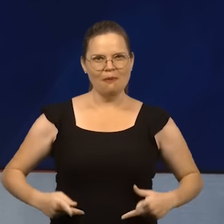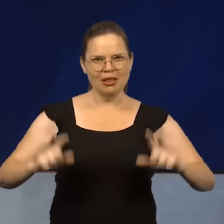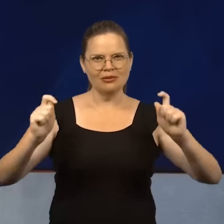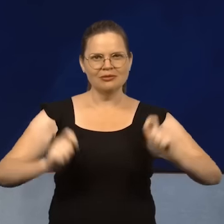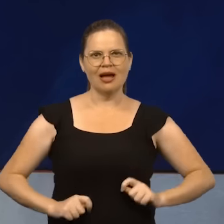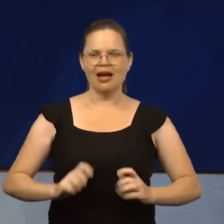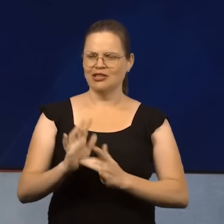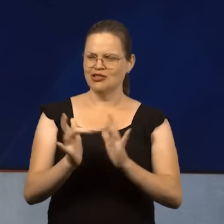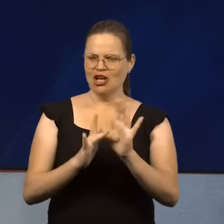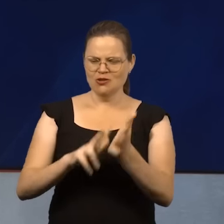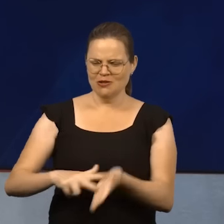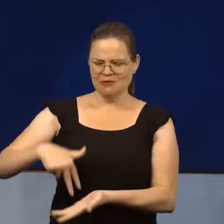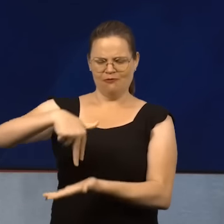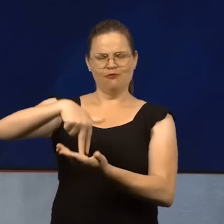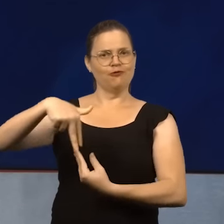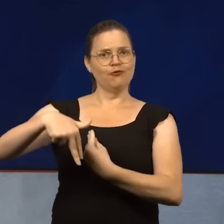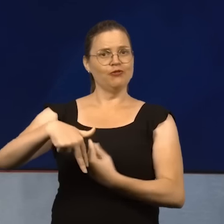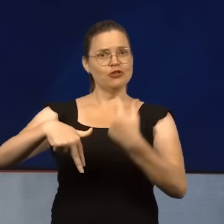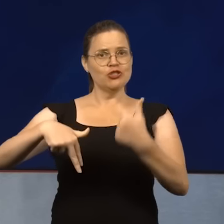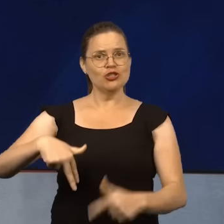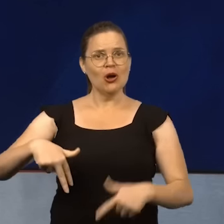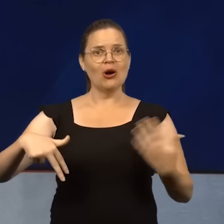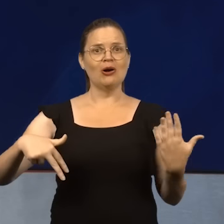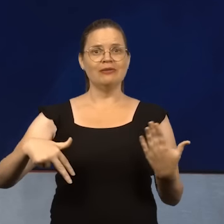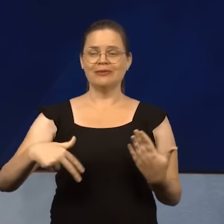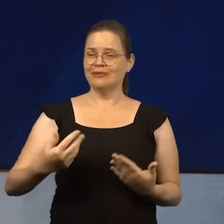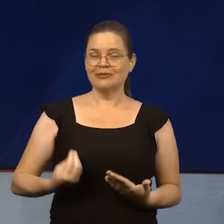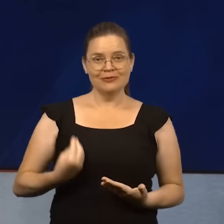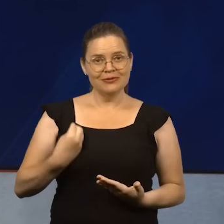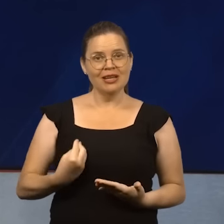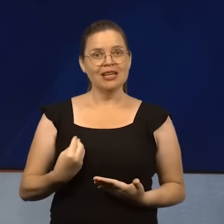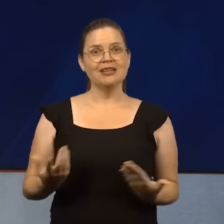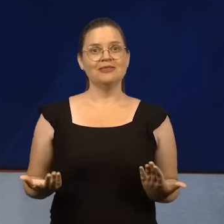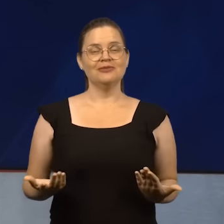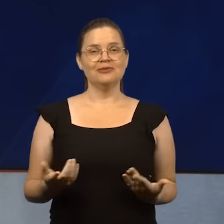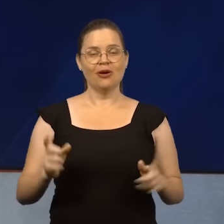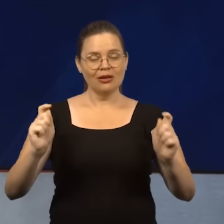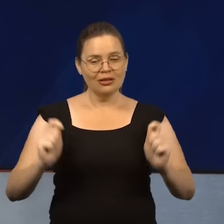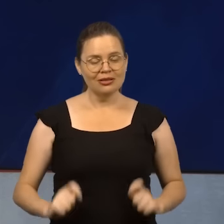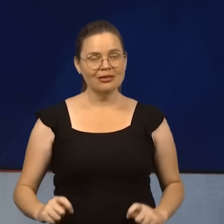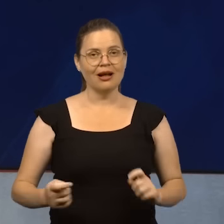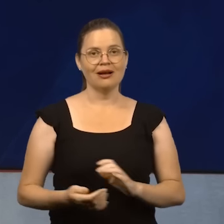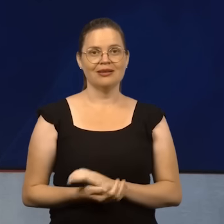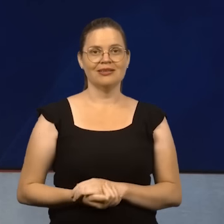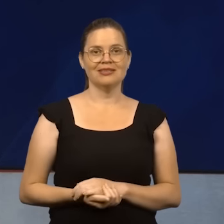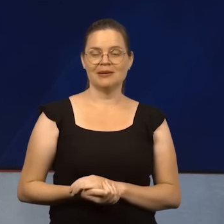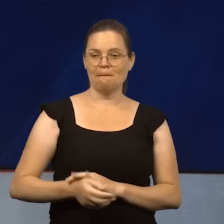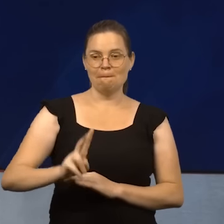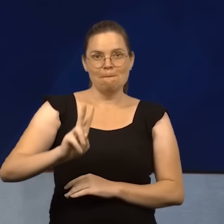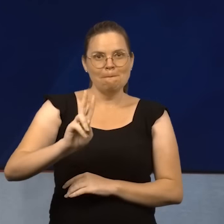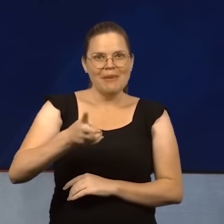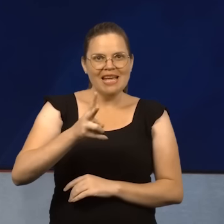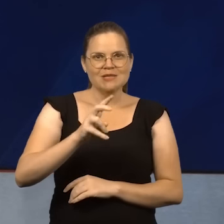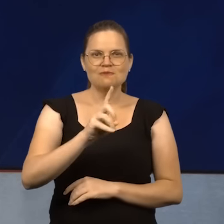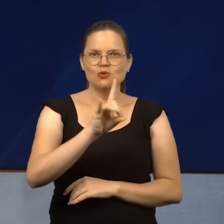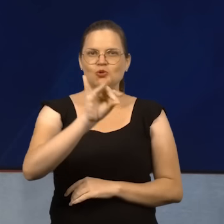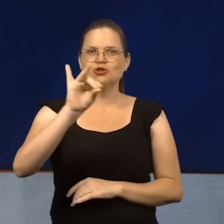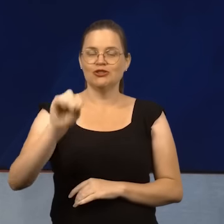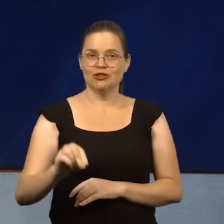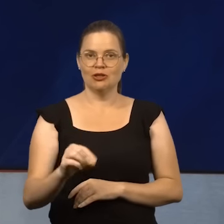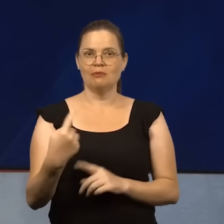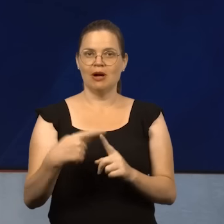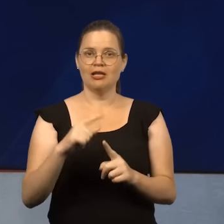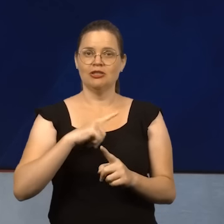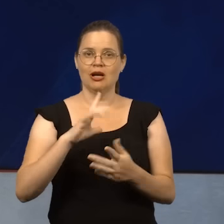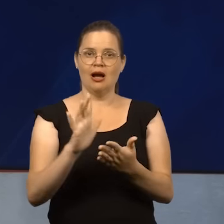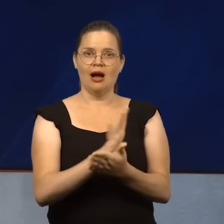Jesus ressuscitou, Jesus estava vivo. E nesse mesmo dia, enquanto